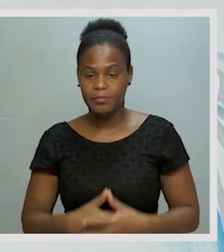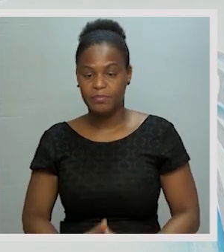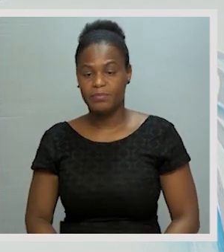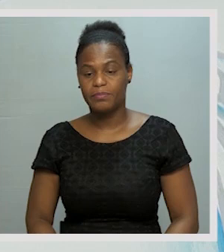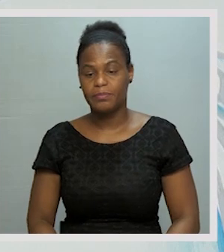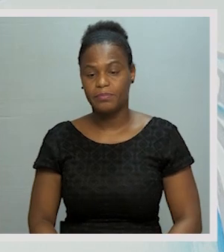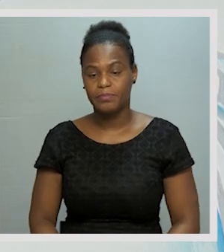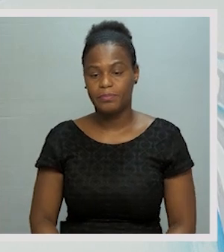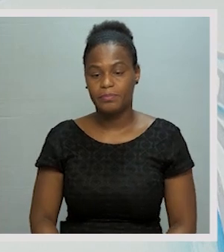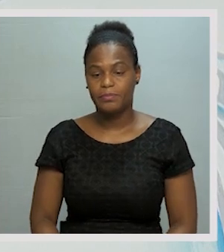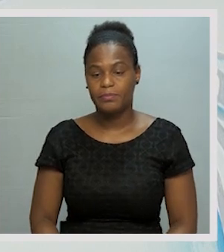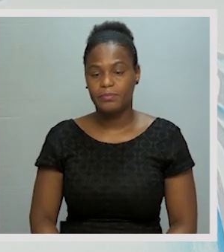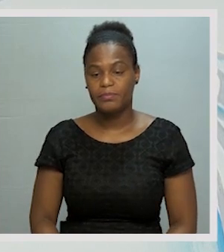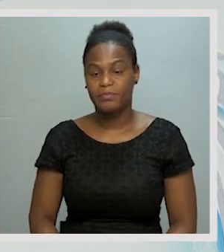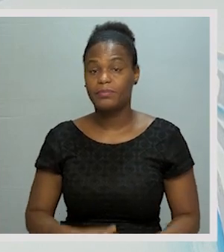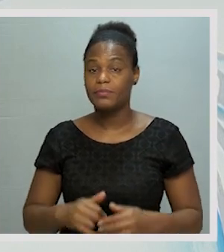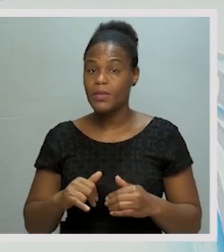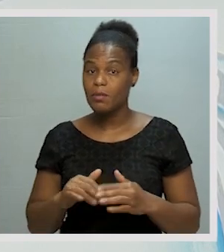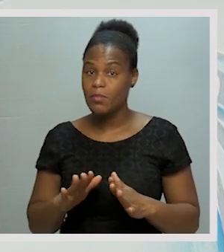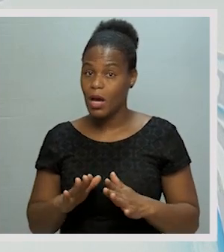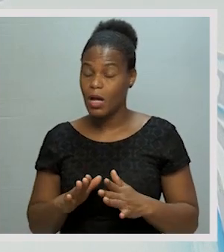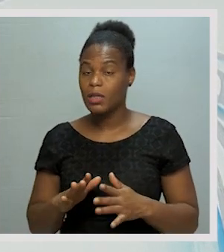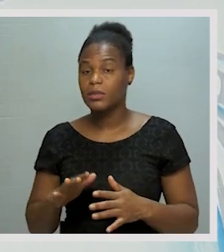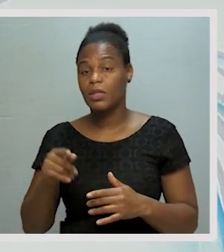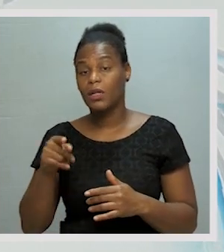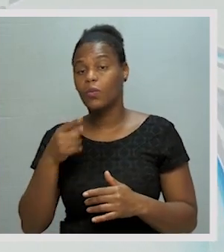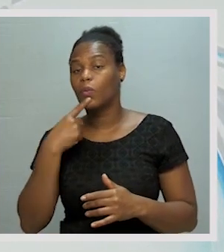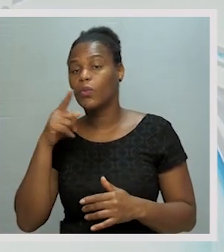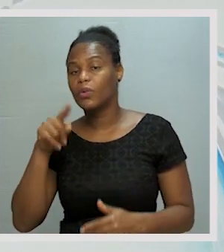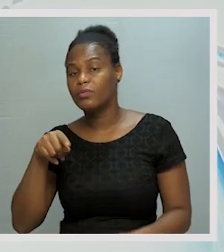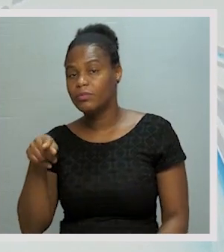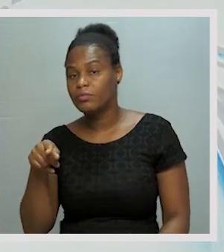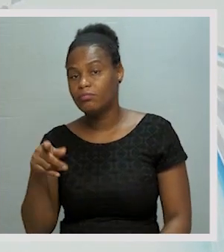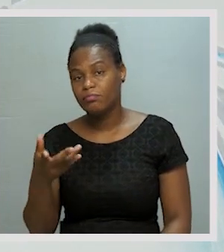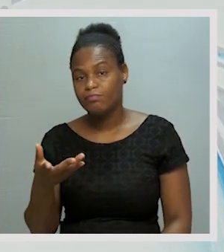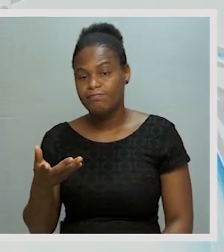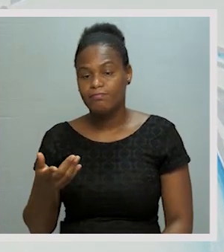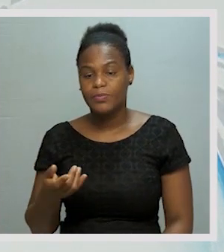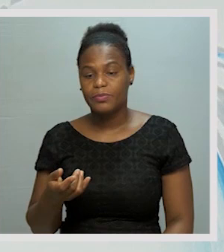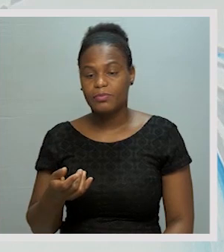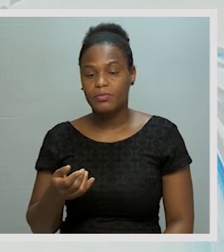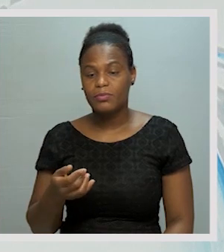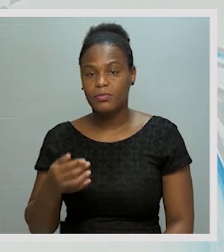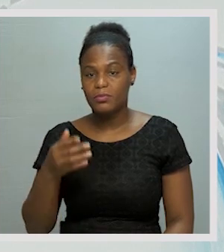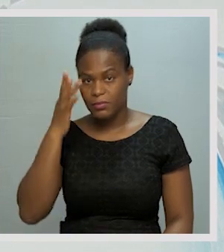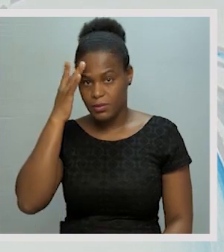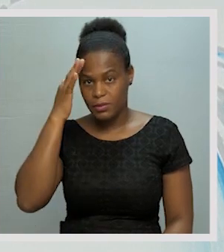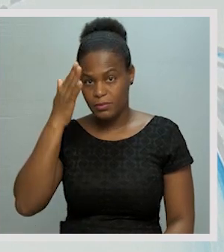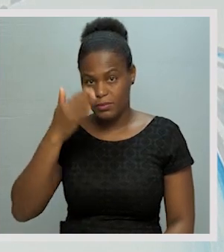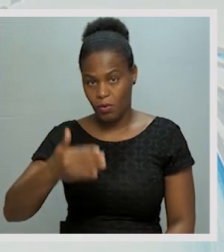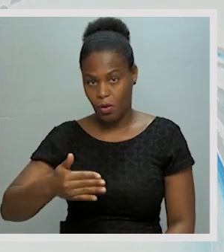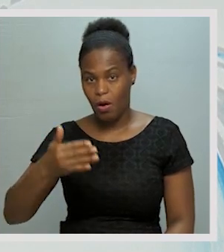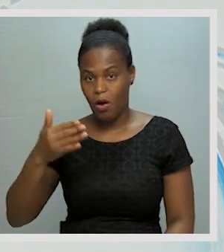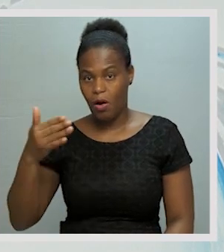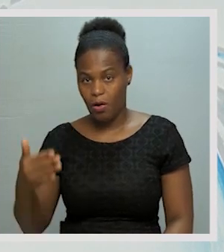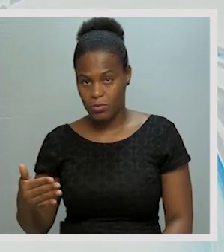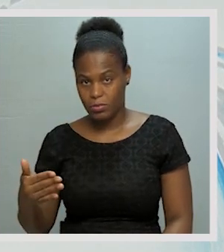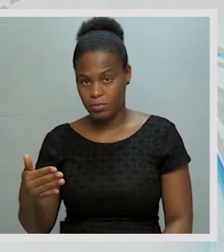são 11. Trabalhamos primeiramente a ordem das unidades, ou seja, a casa das